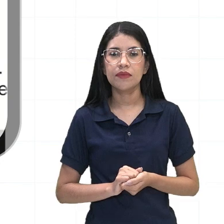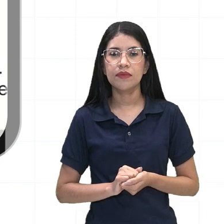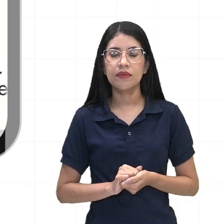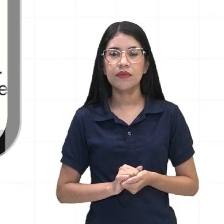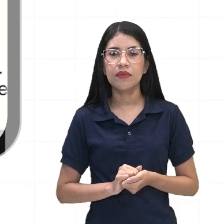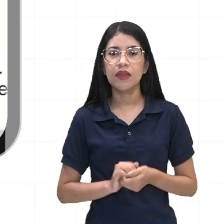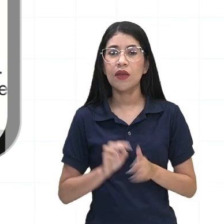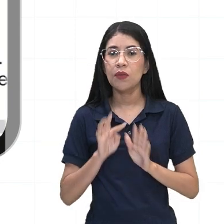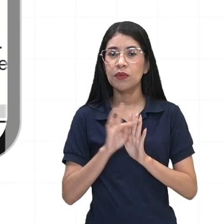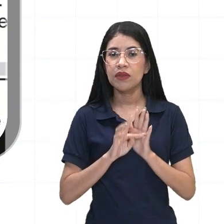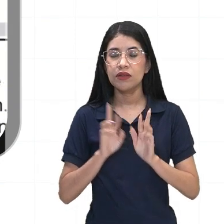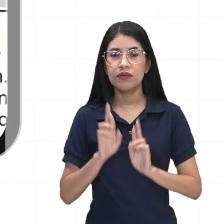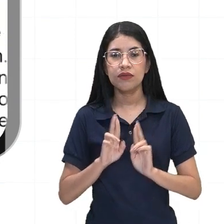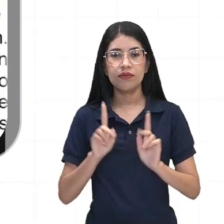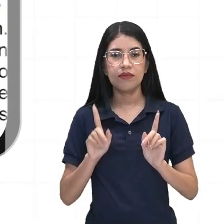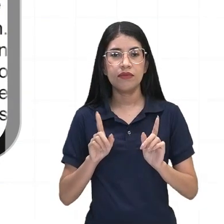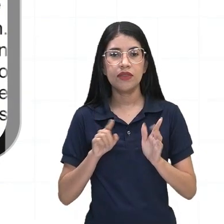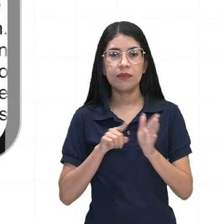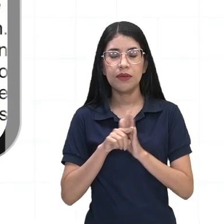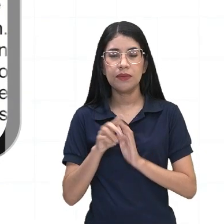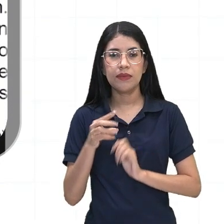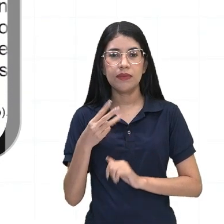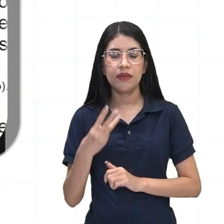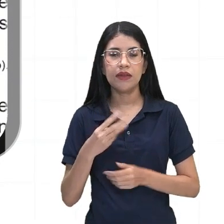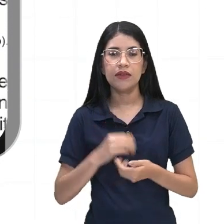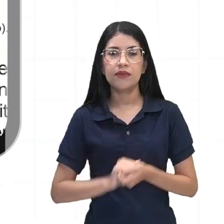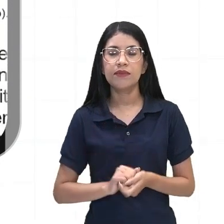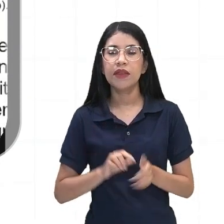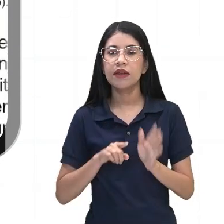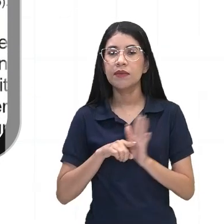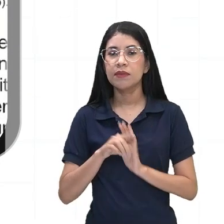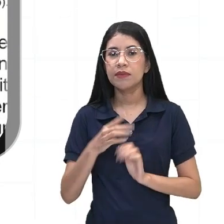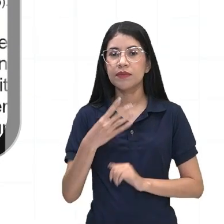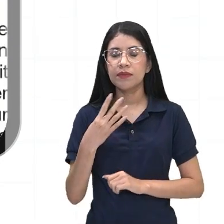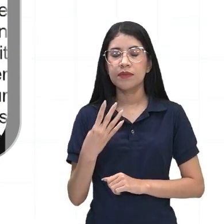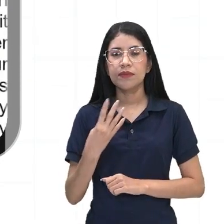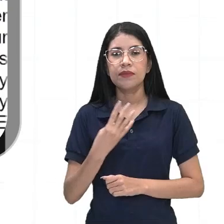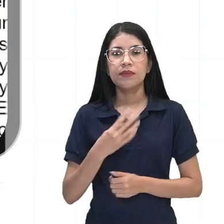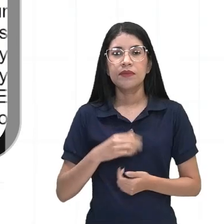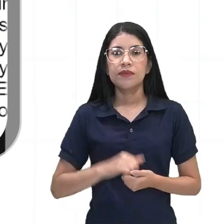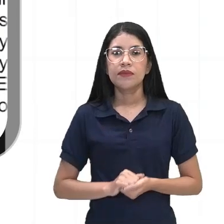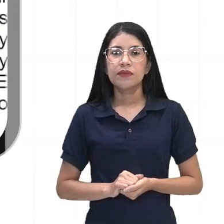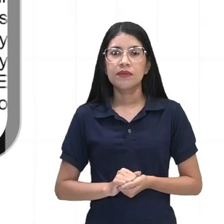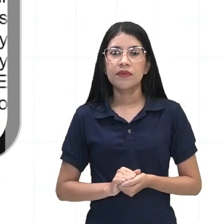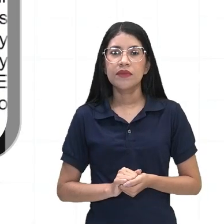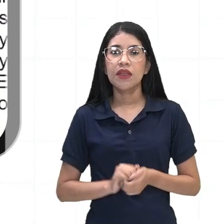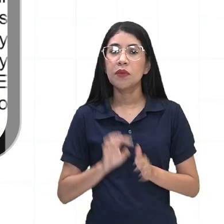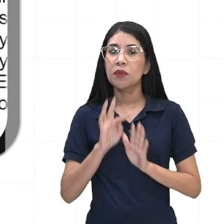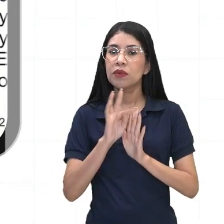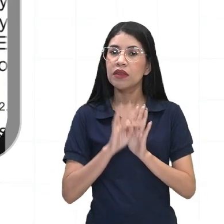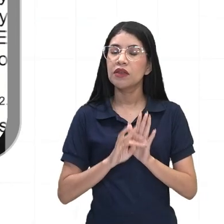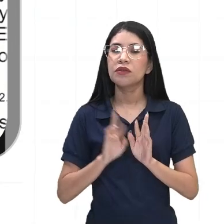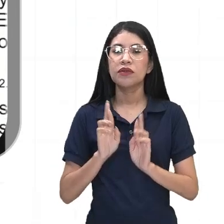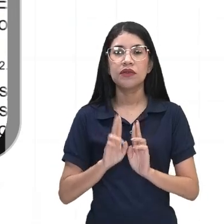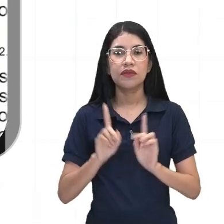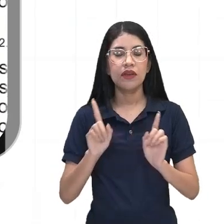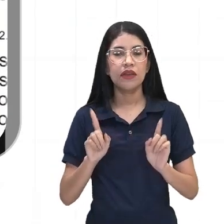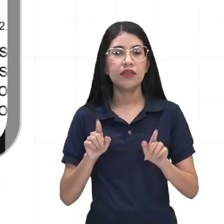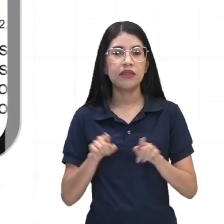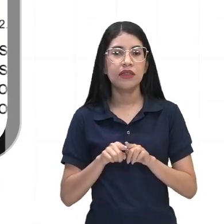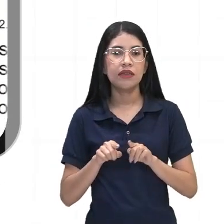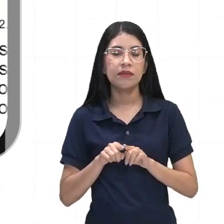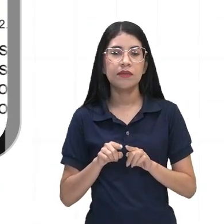outro tipo de texto. Questão número 4, né? Então já é outro tipo de texto que fala sobre a